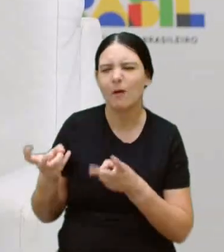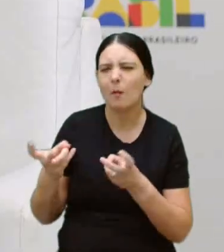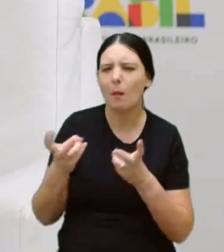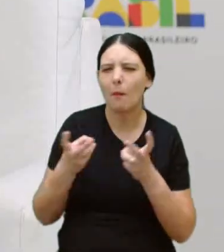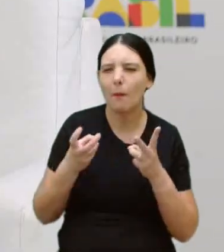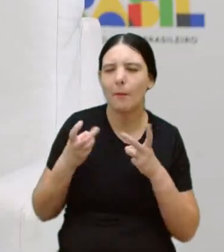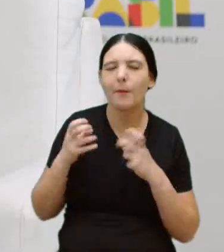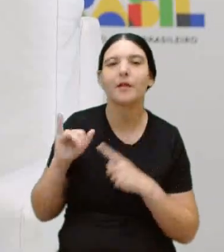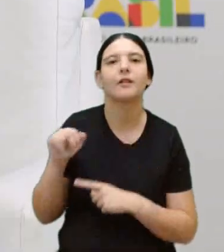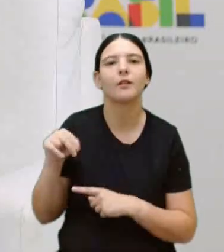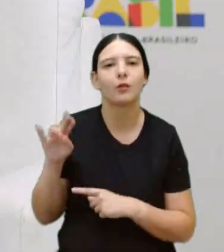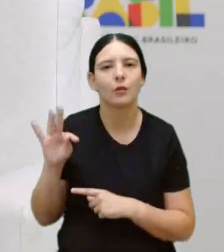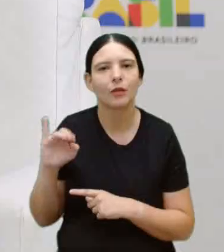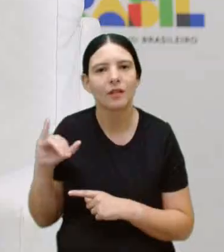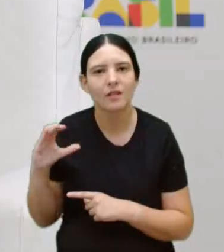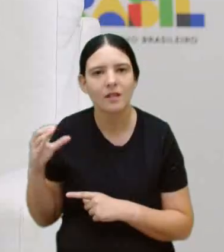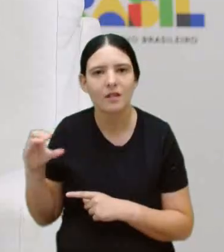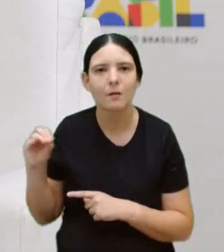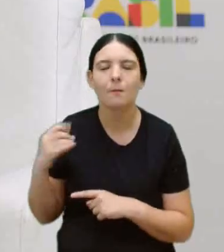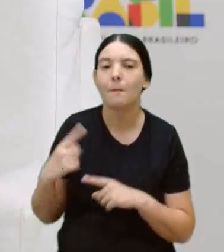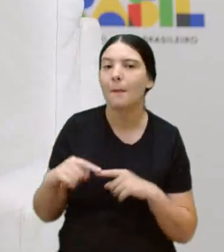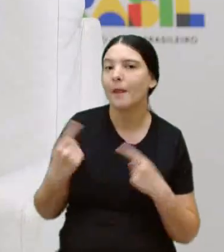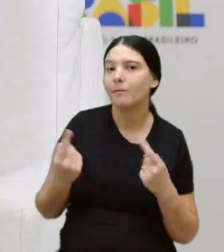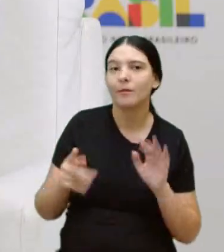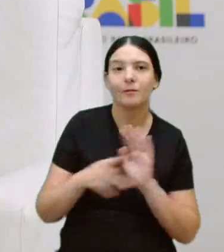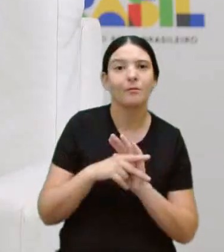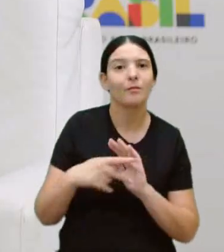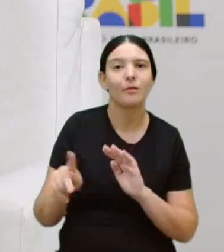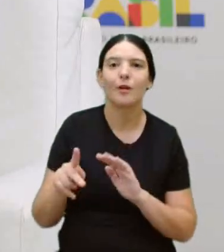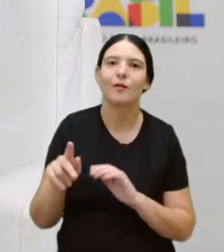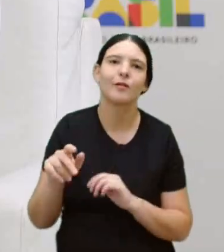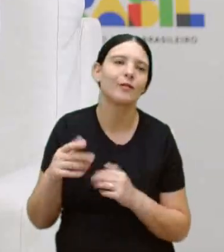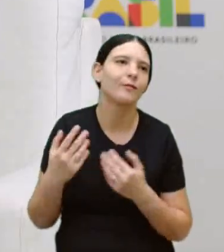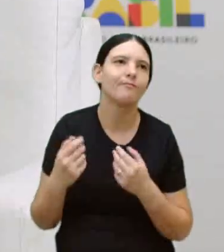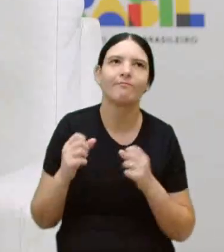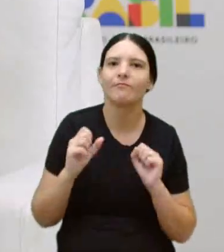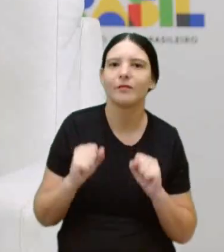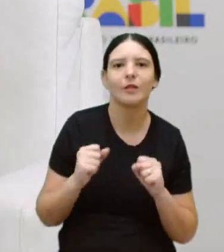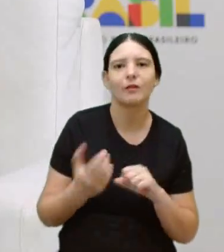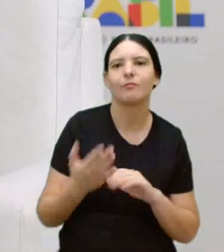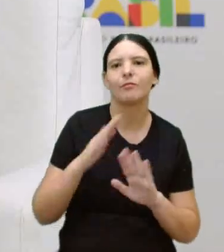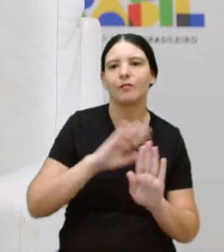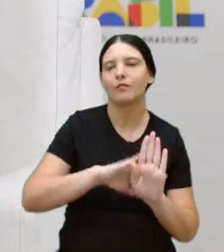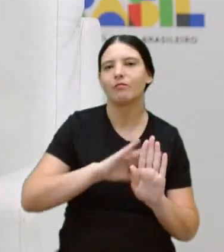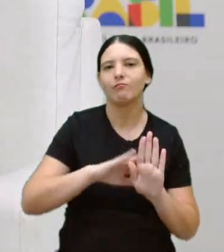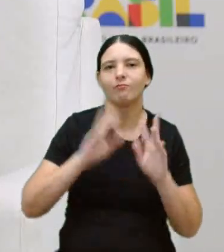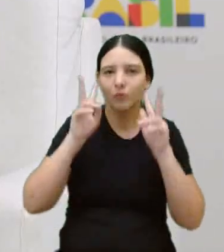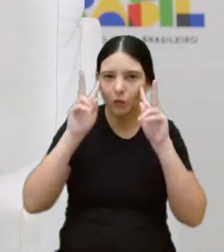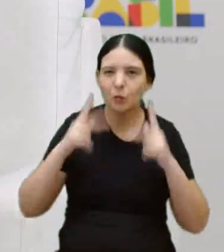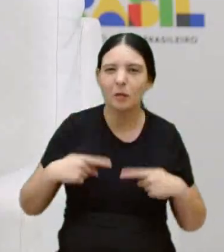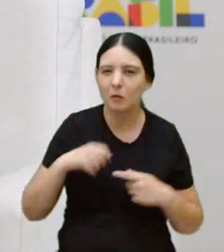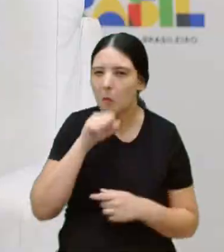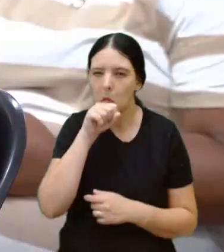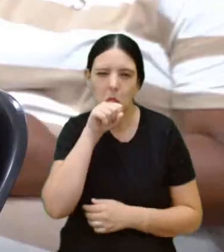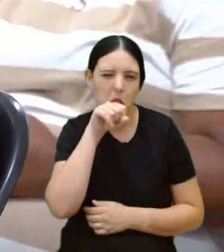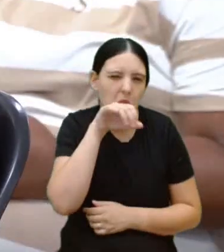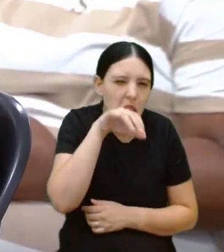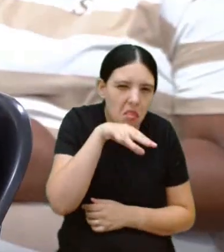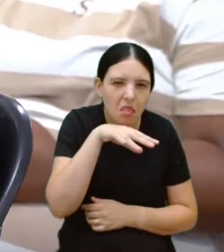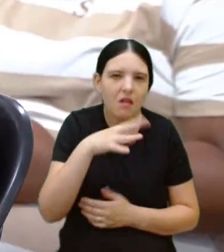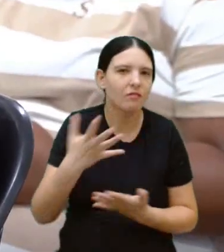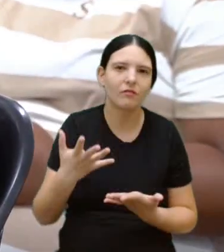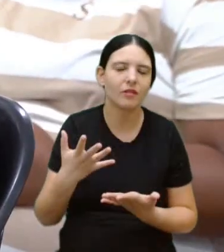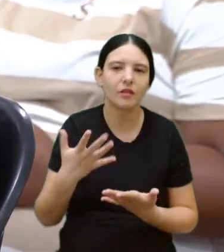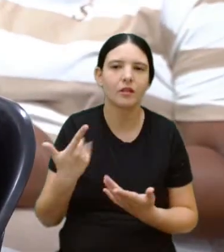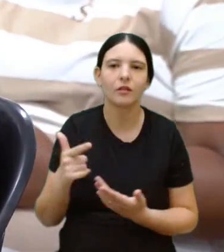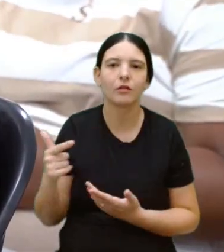mas não pode ter aquilo que é da ordem de um lampejo, da ordem do nojo. Ainda que a gente coloque papilas